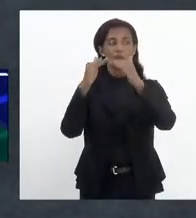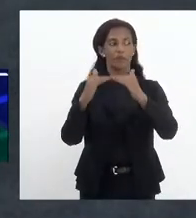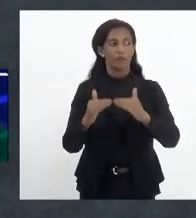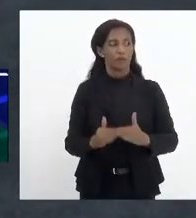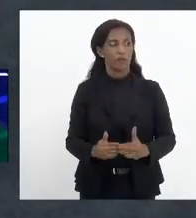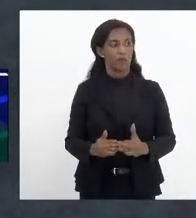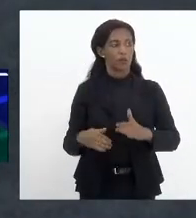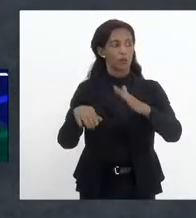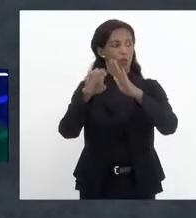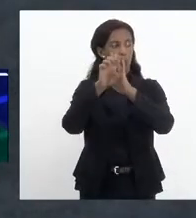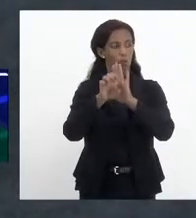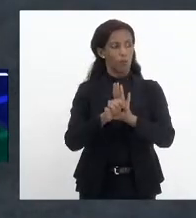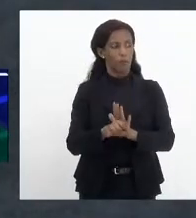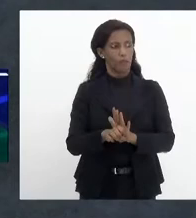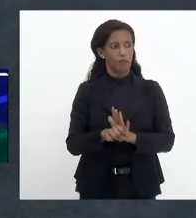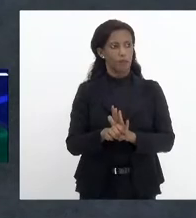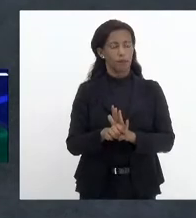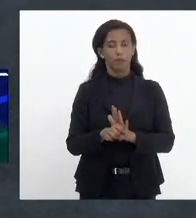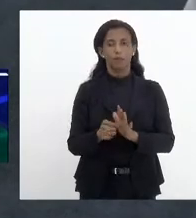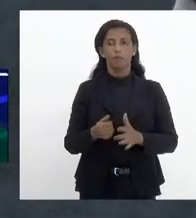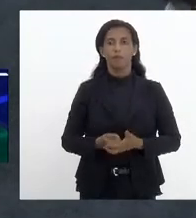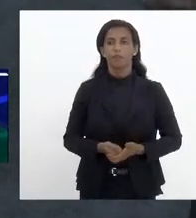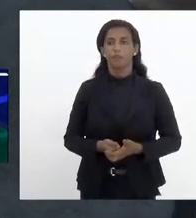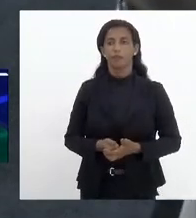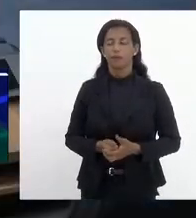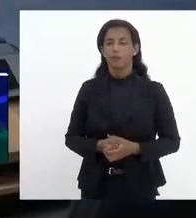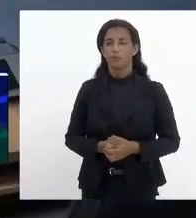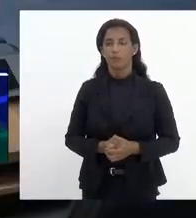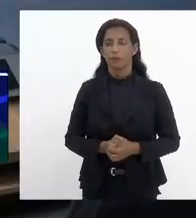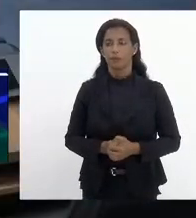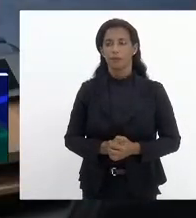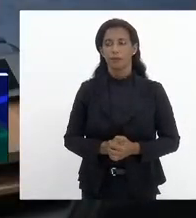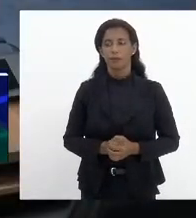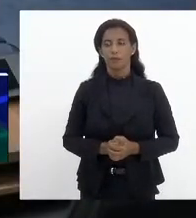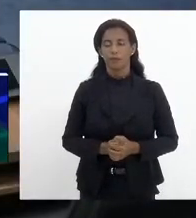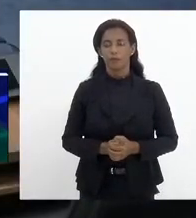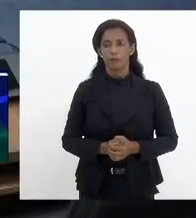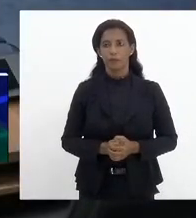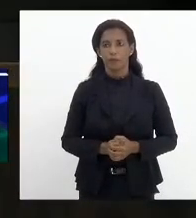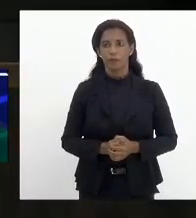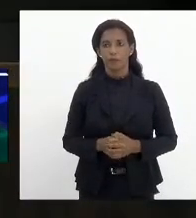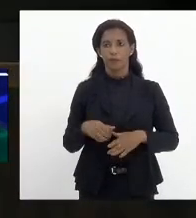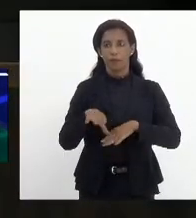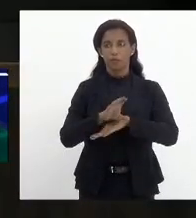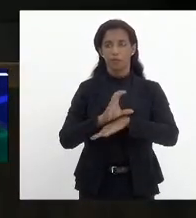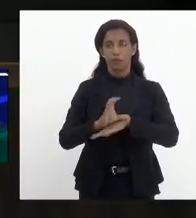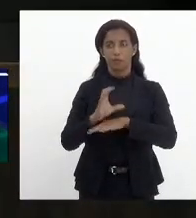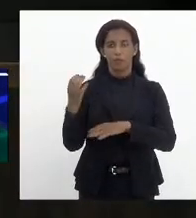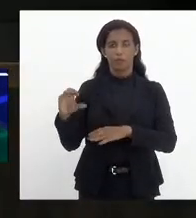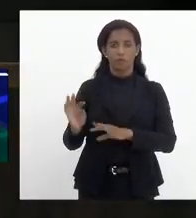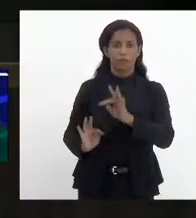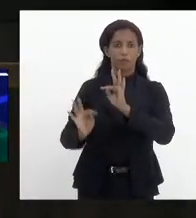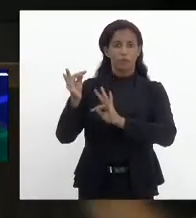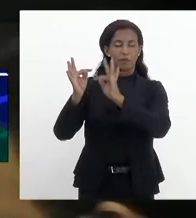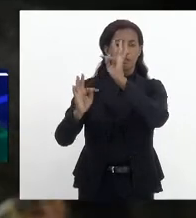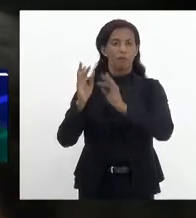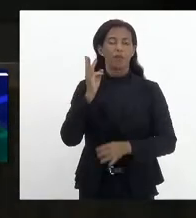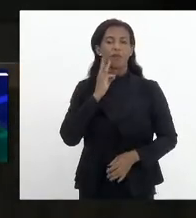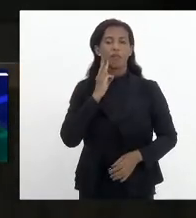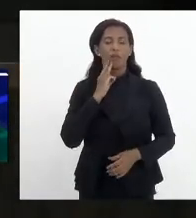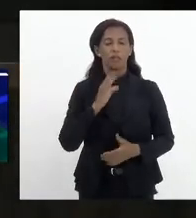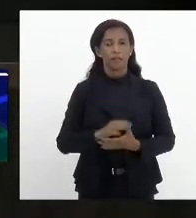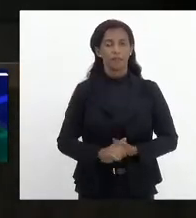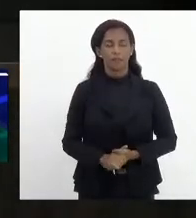favorável com emendas. Parabenizando o deputado Luiz Paulo. Pela Comissão de Ciência e Tecnologia, deputado Valdeque